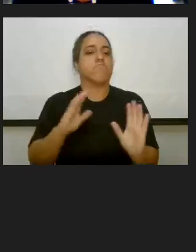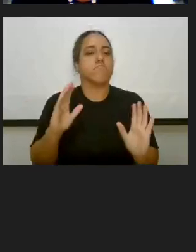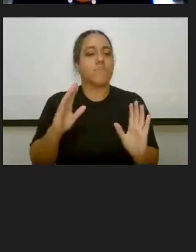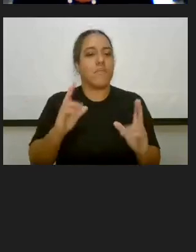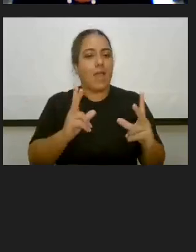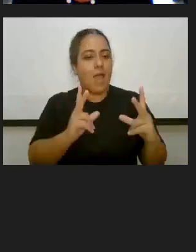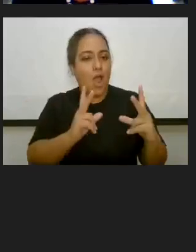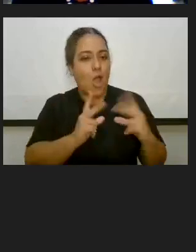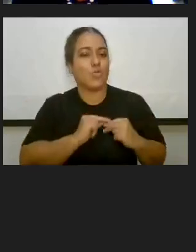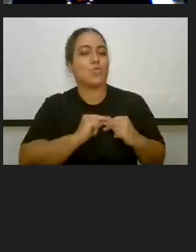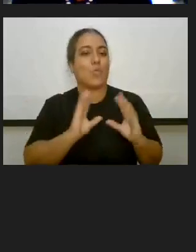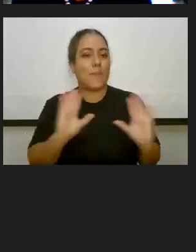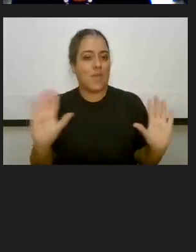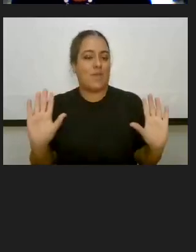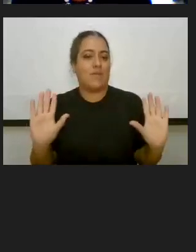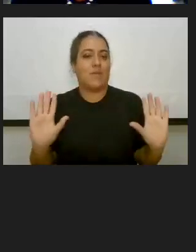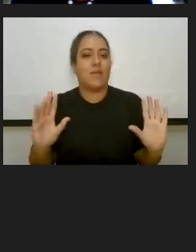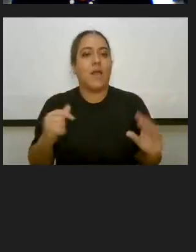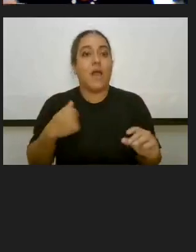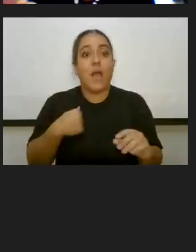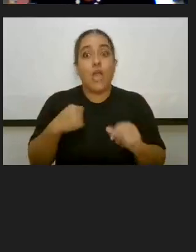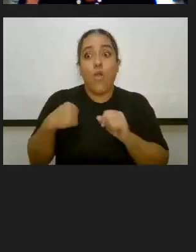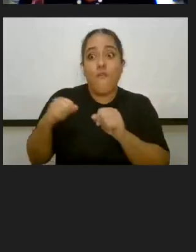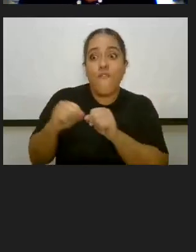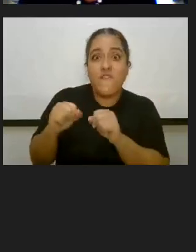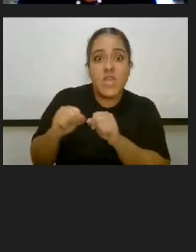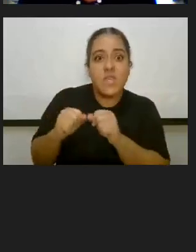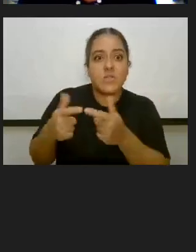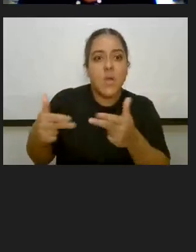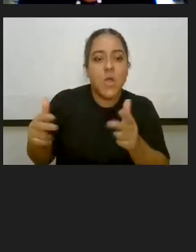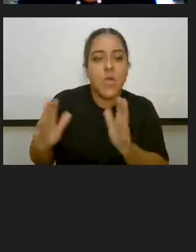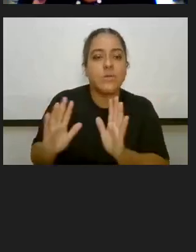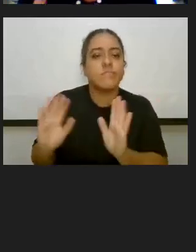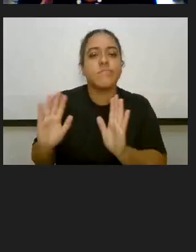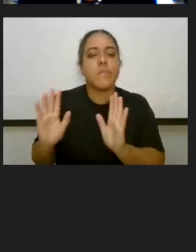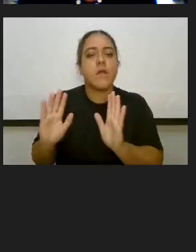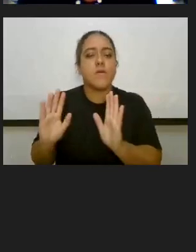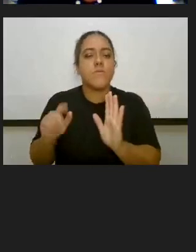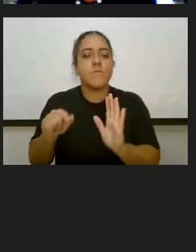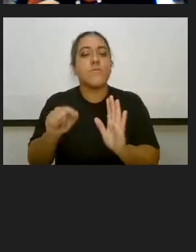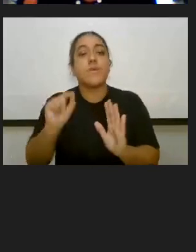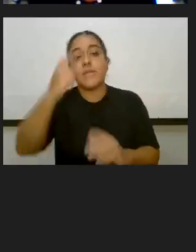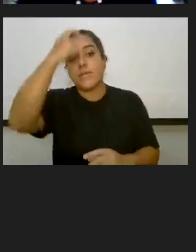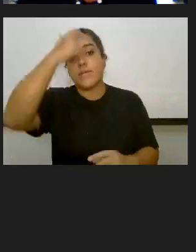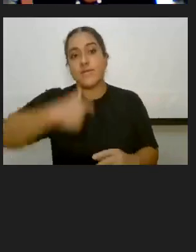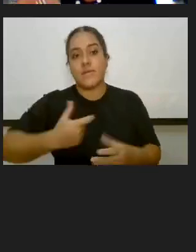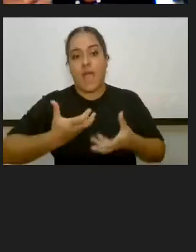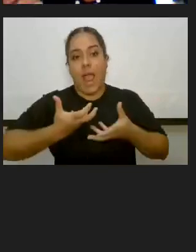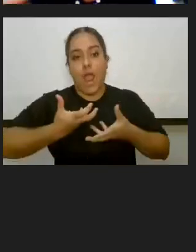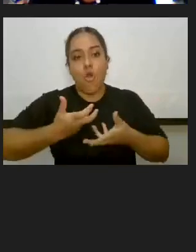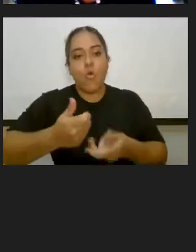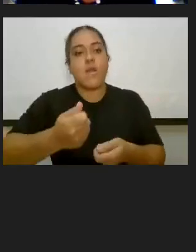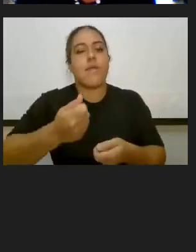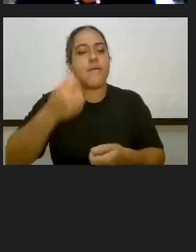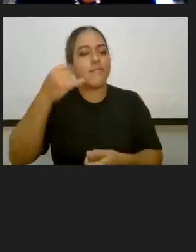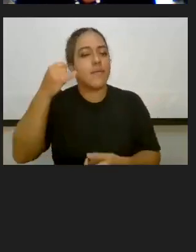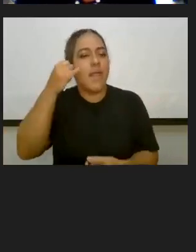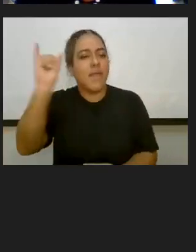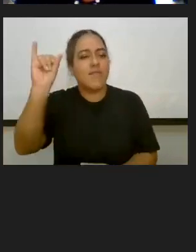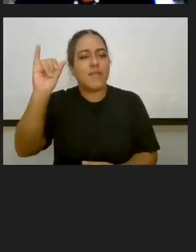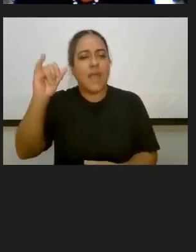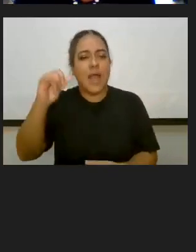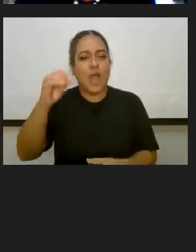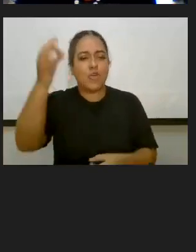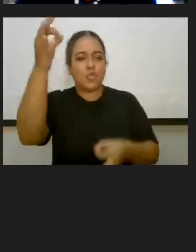e não o que ela fez, orientar o acolhimento de modo a julgar,